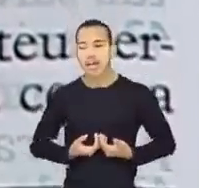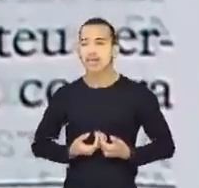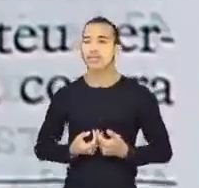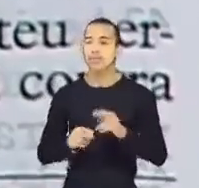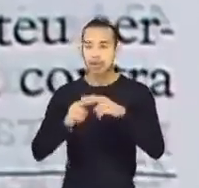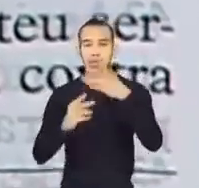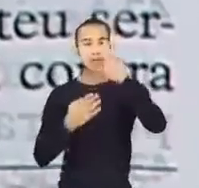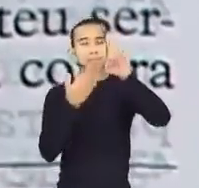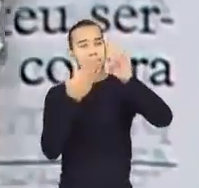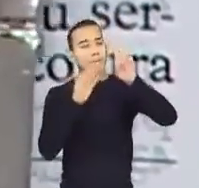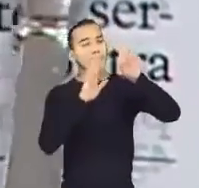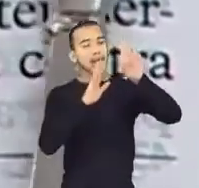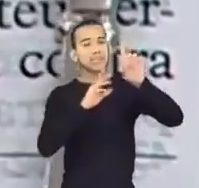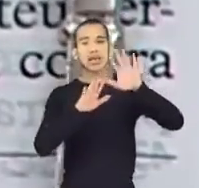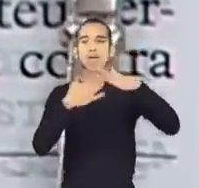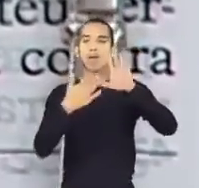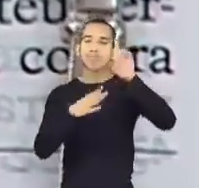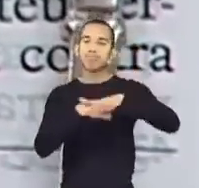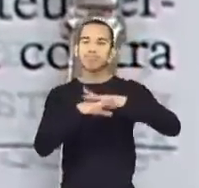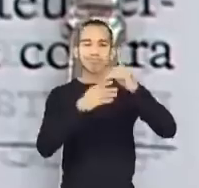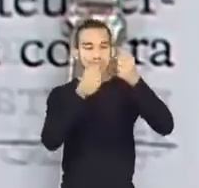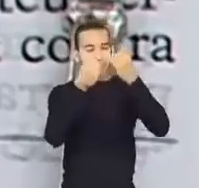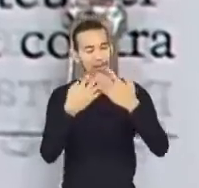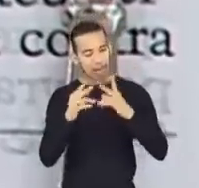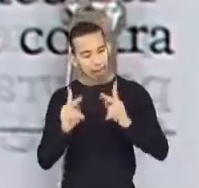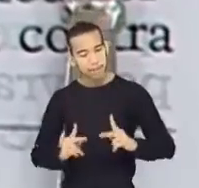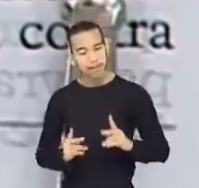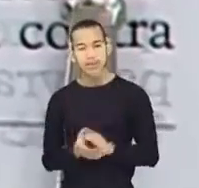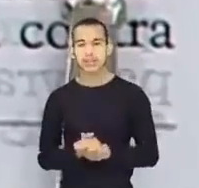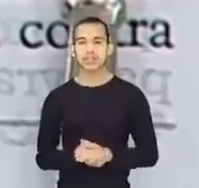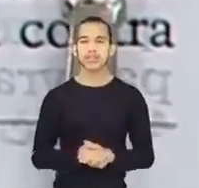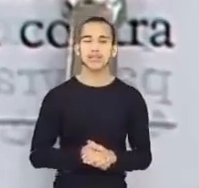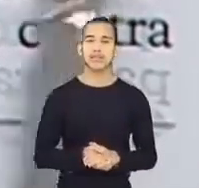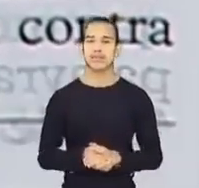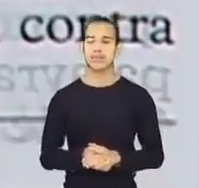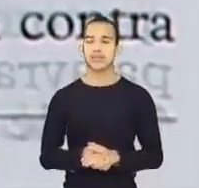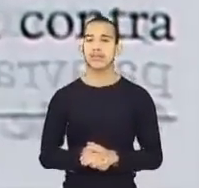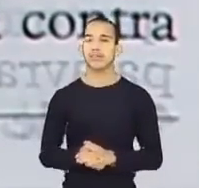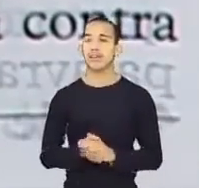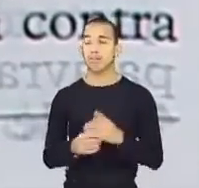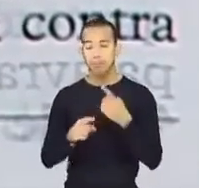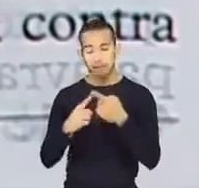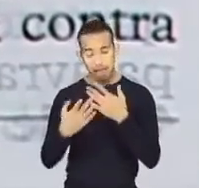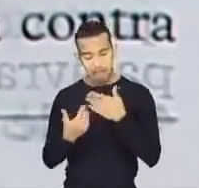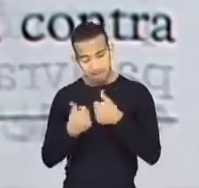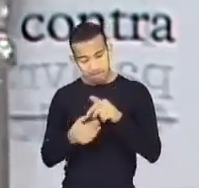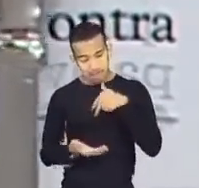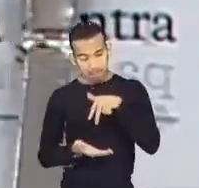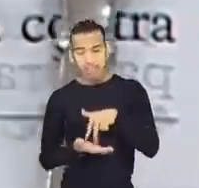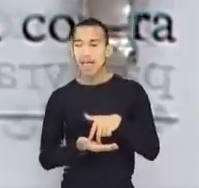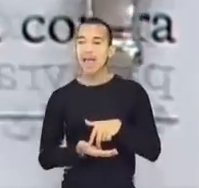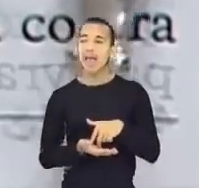dizia: quando me consolarás tu? Quer dizer, quando é que o Senhor vai me responder? Pois fiquei como